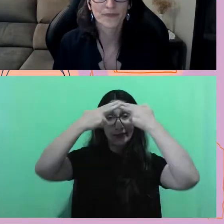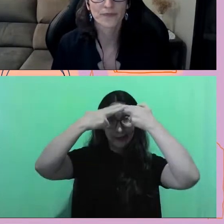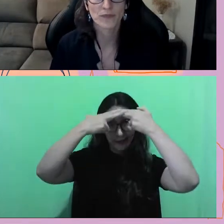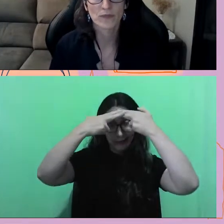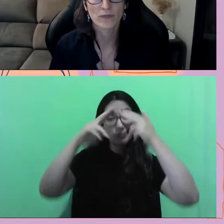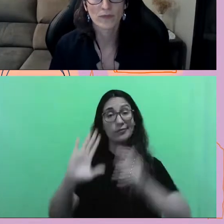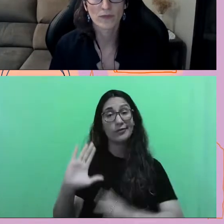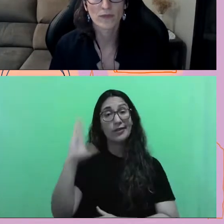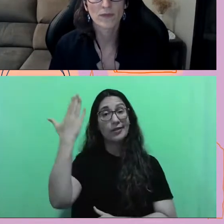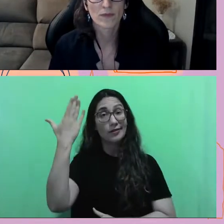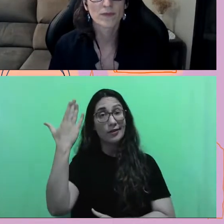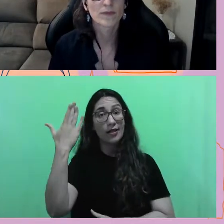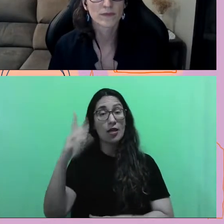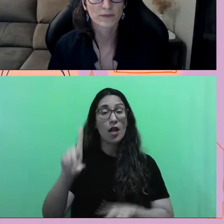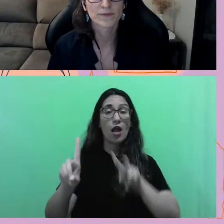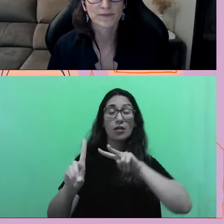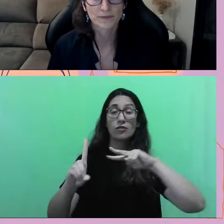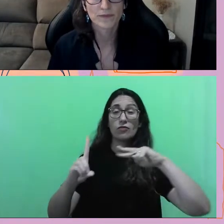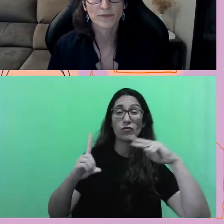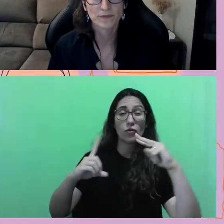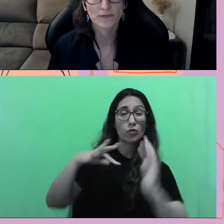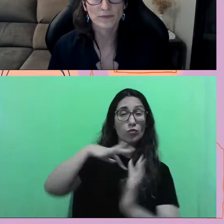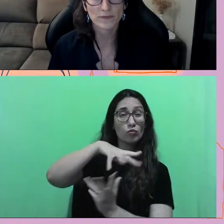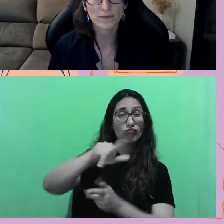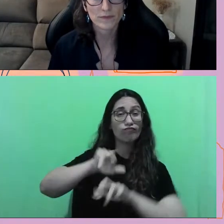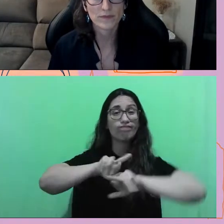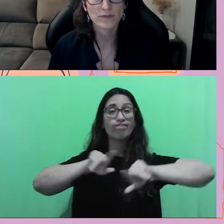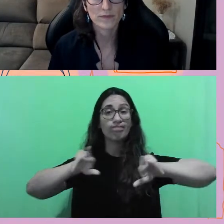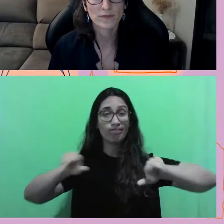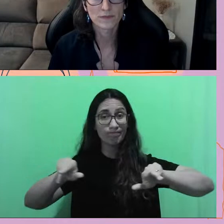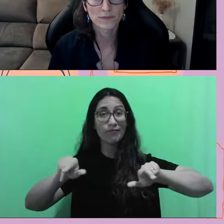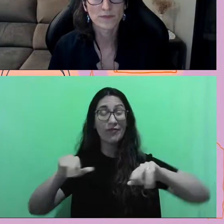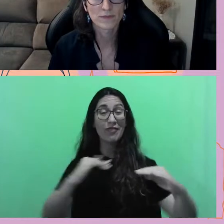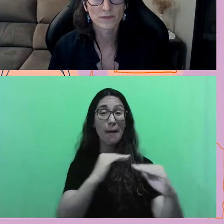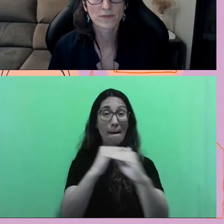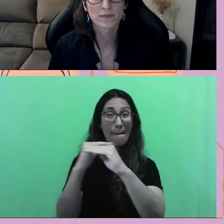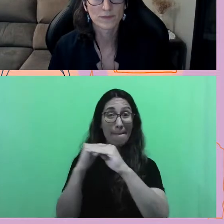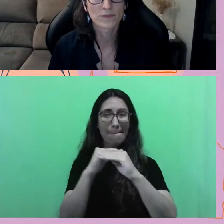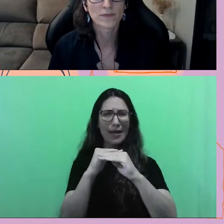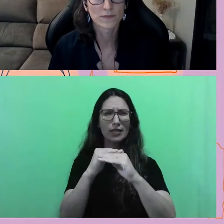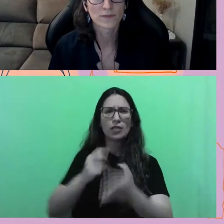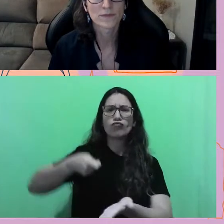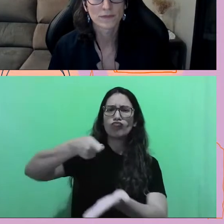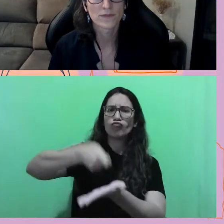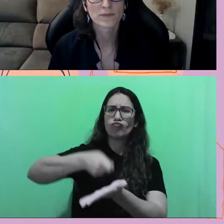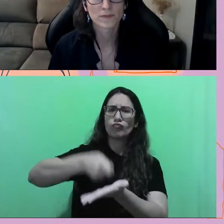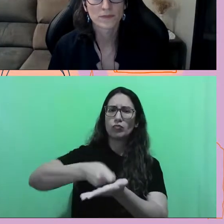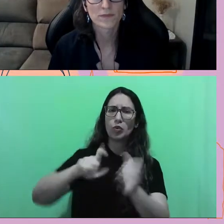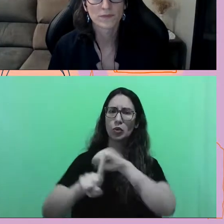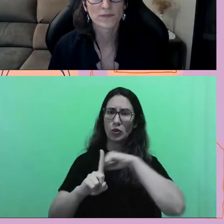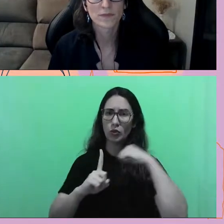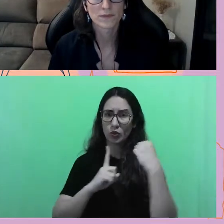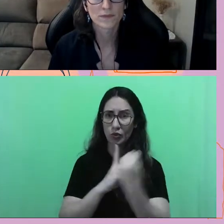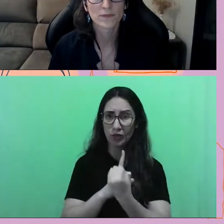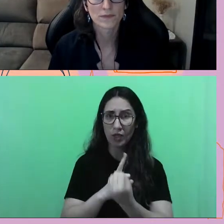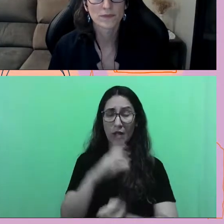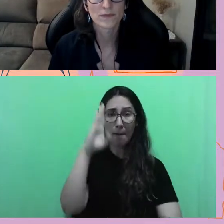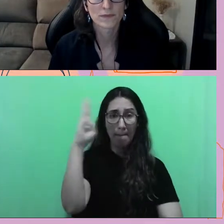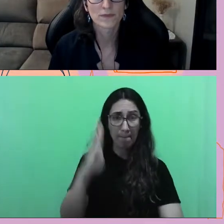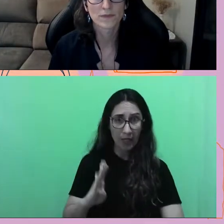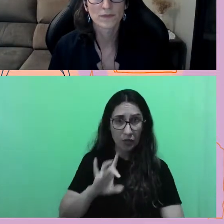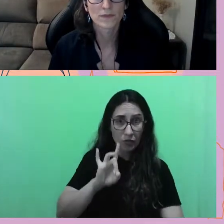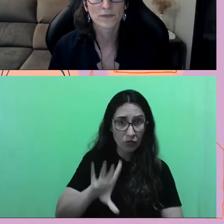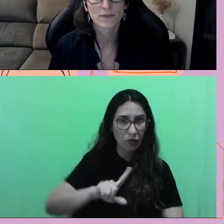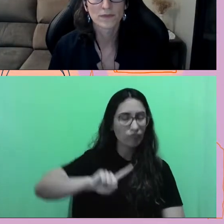tenha uma outra visão de mundo e descubra que os padrões que são impostos, né, para a mulher, não só brasileira, mas para qualquer